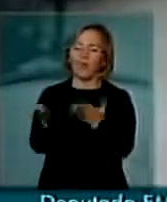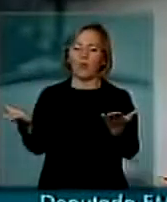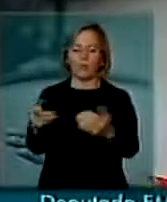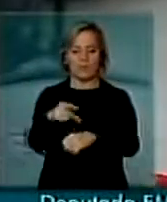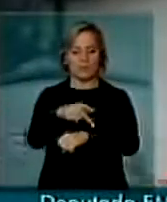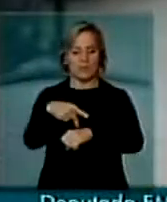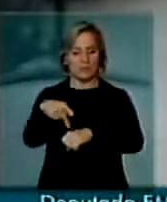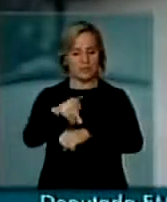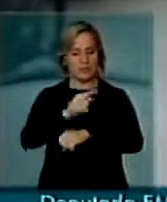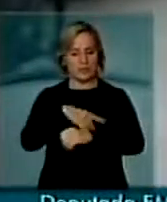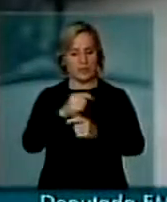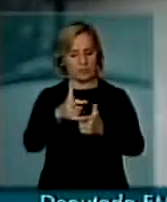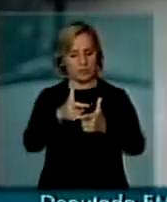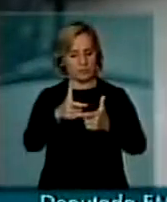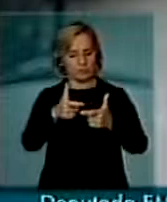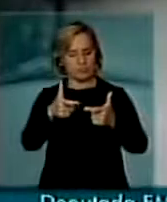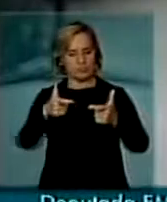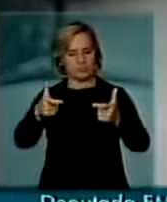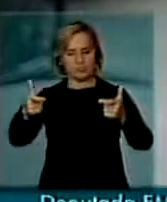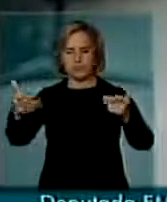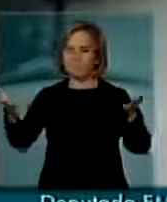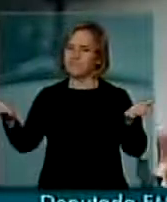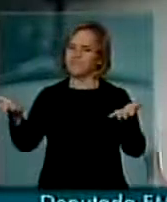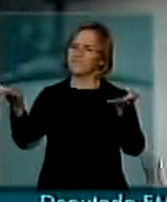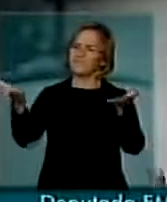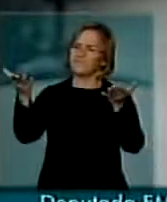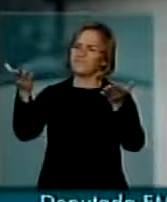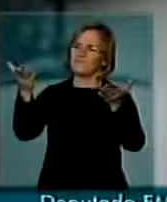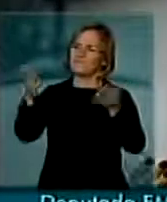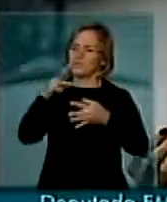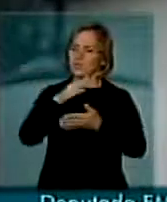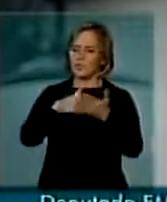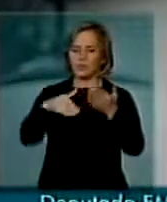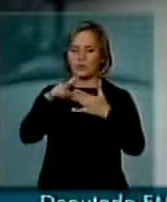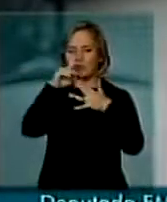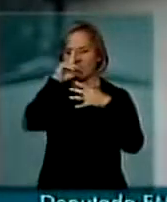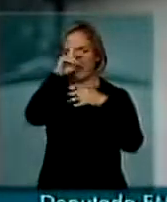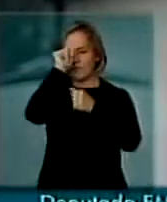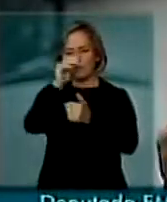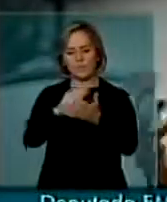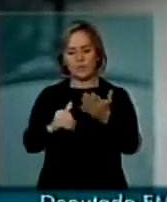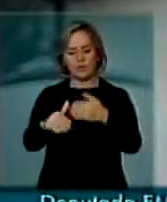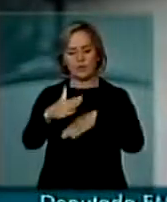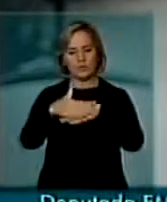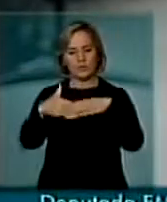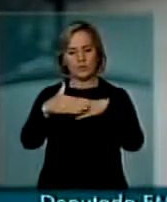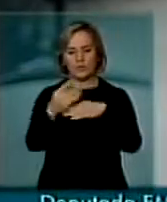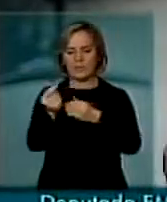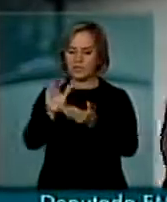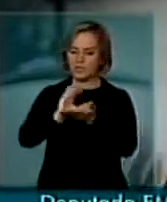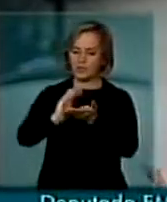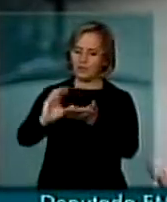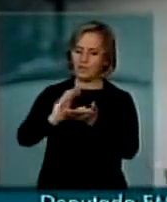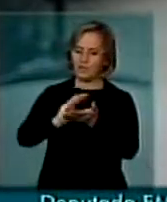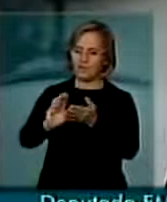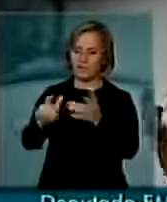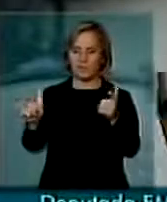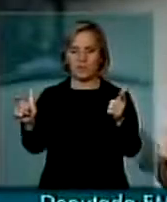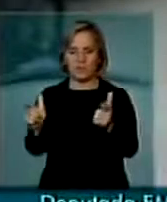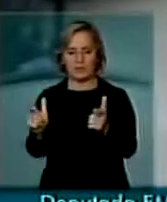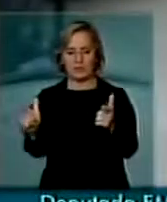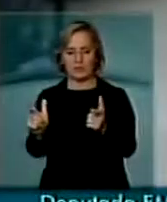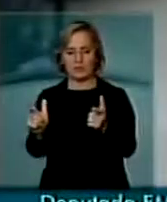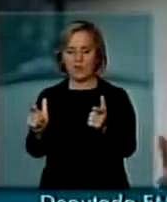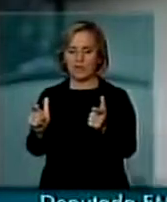país que se agiganta, que coloca com toda a força, com todo o carinho investimentos, espaços,